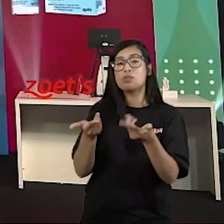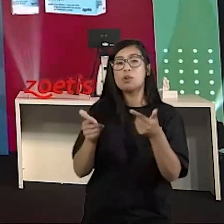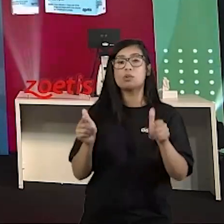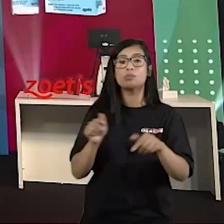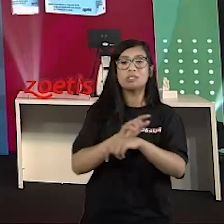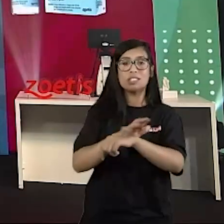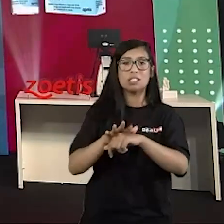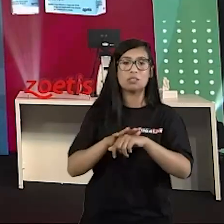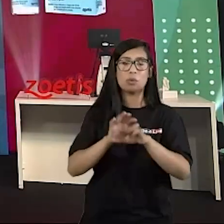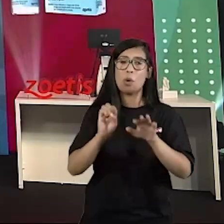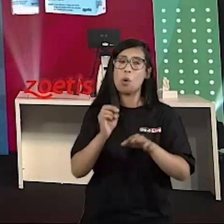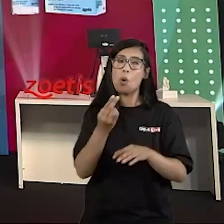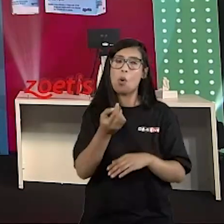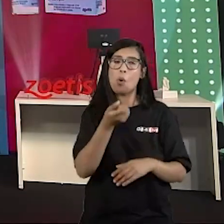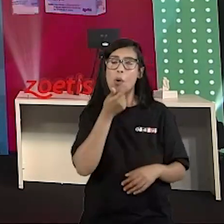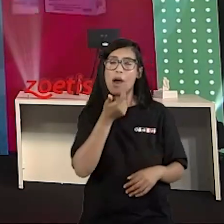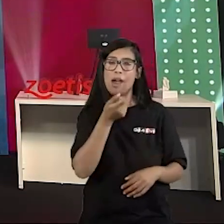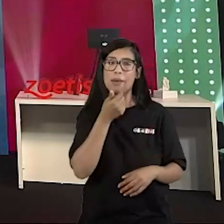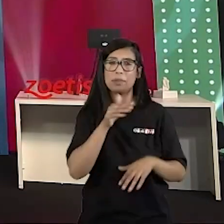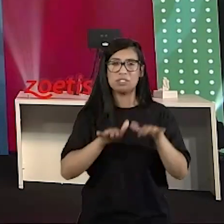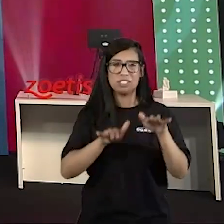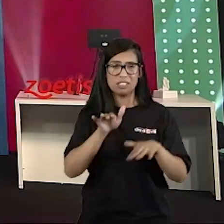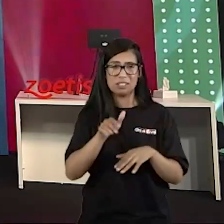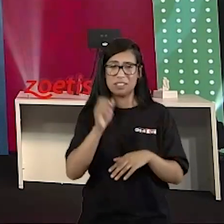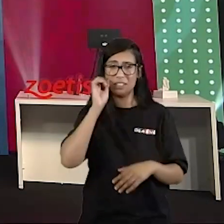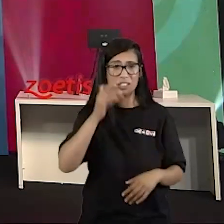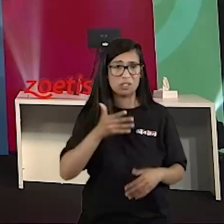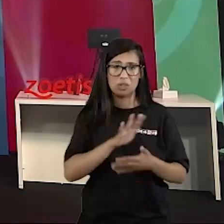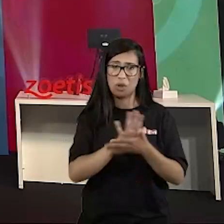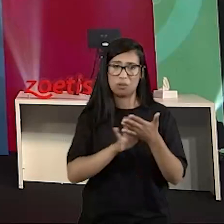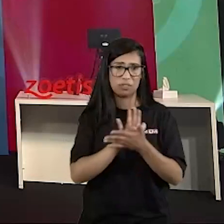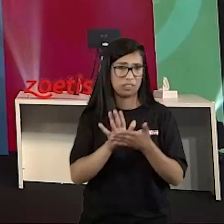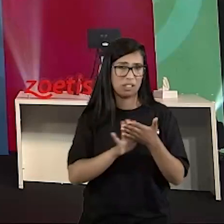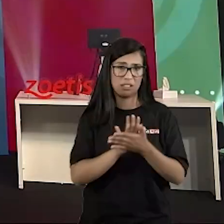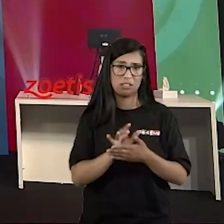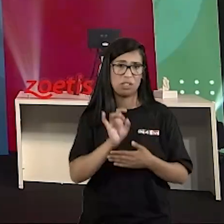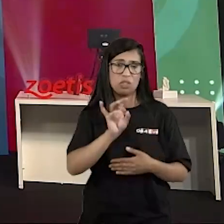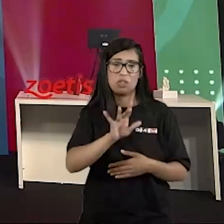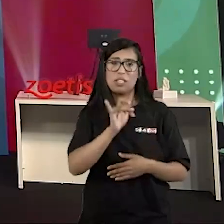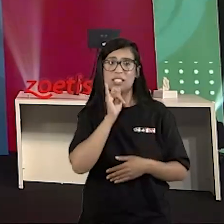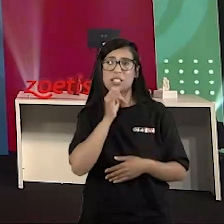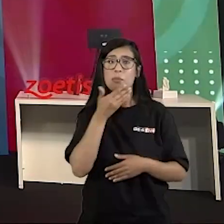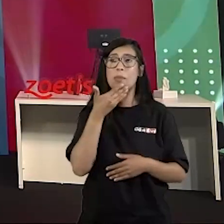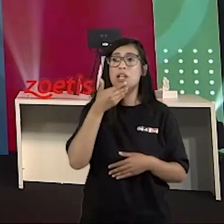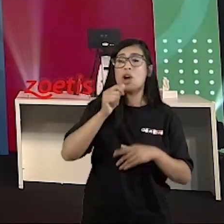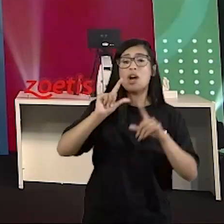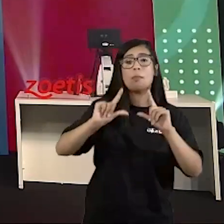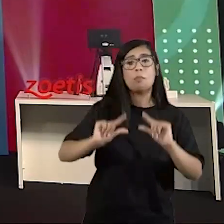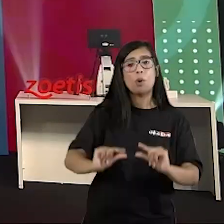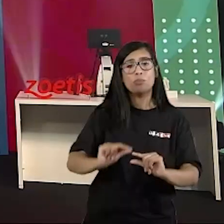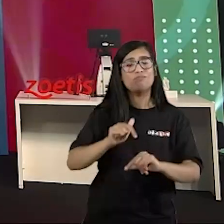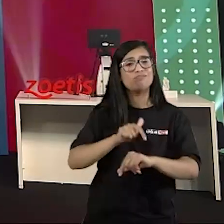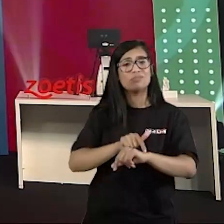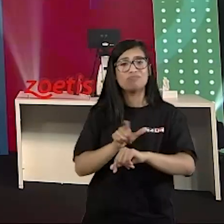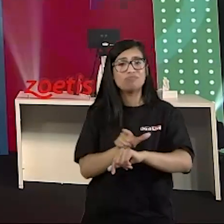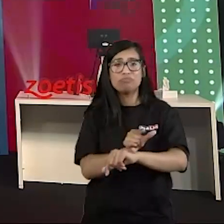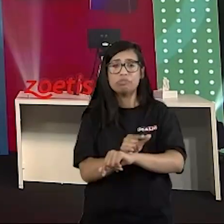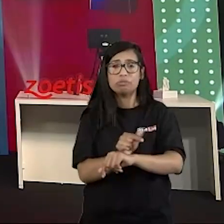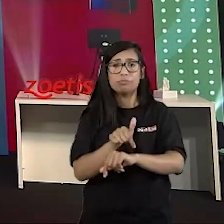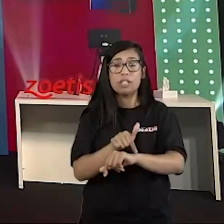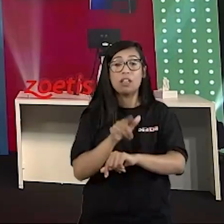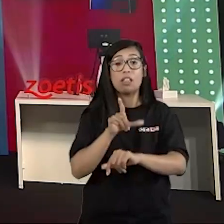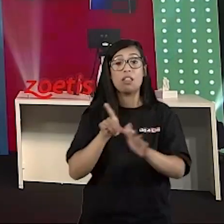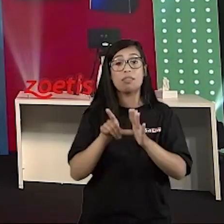apenas com produtos imunomoduladores ou com inibidor de prurido, como o Cytopoint, sem controlar